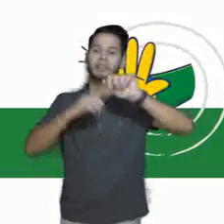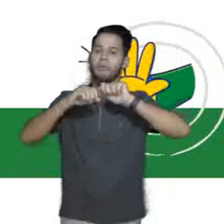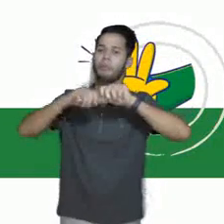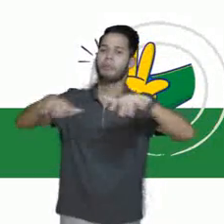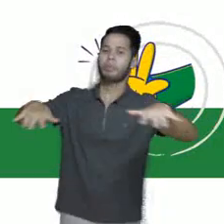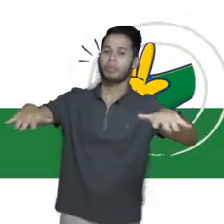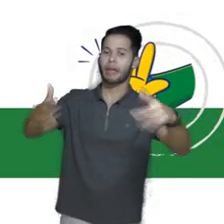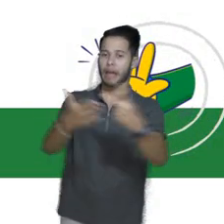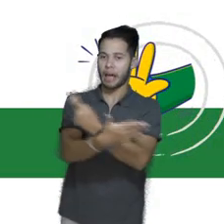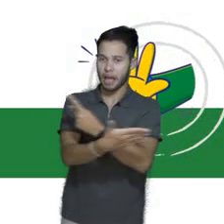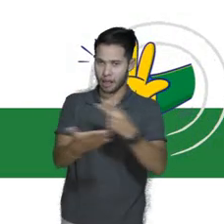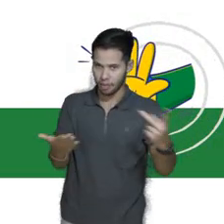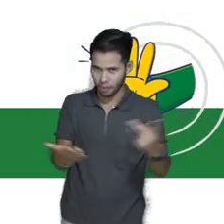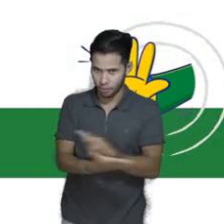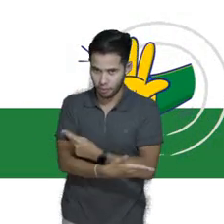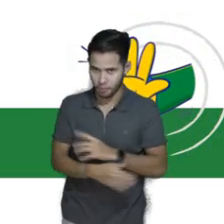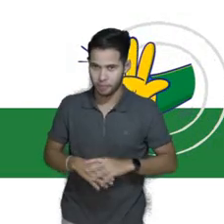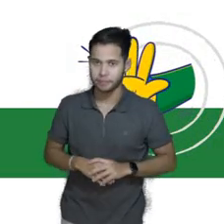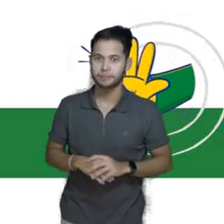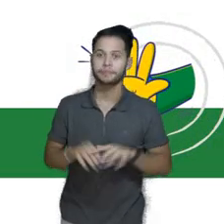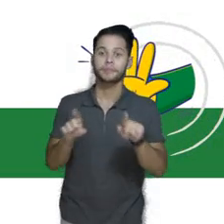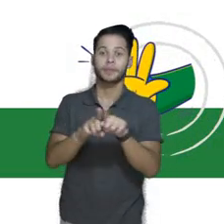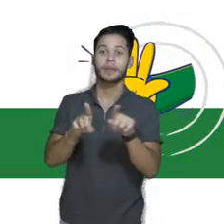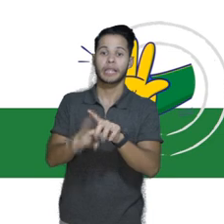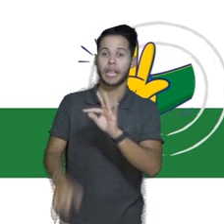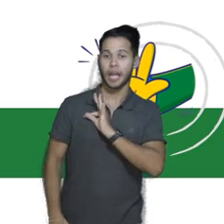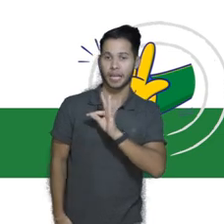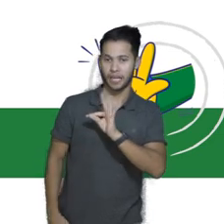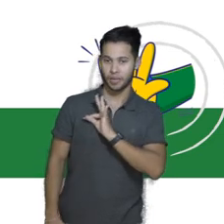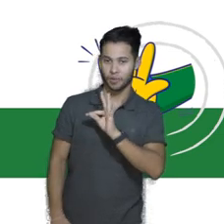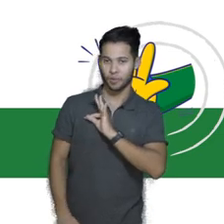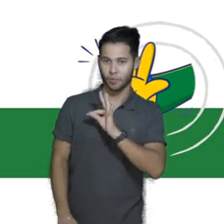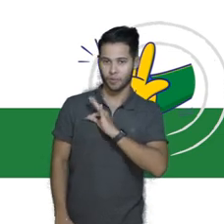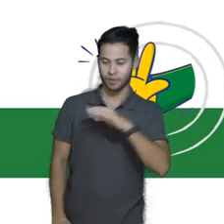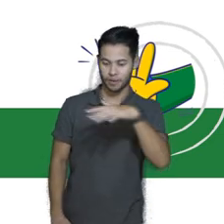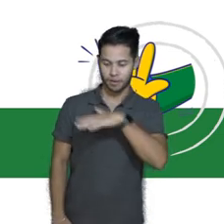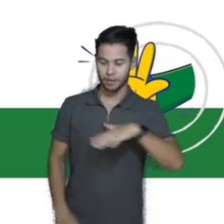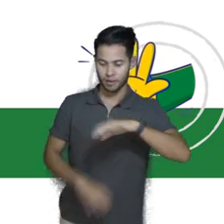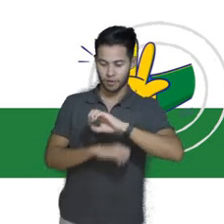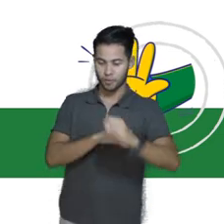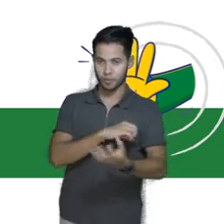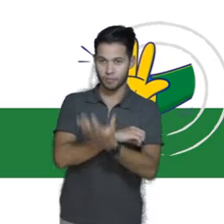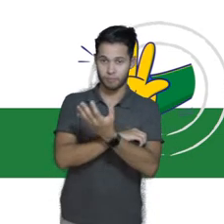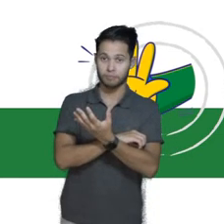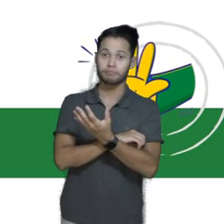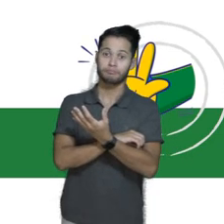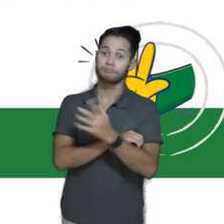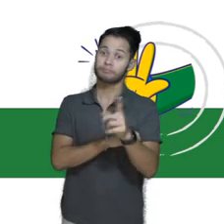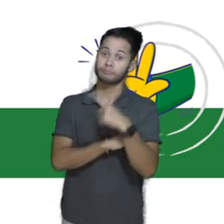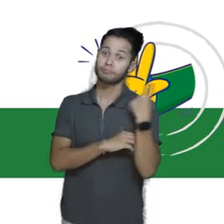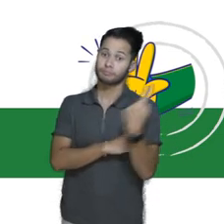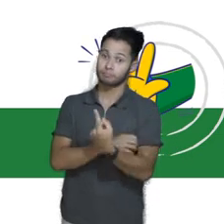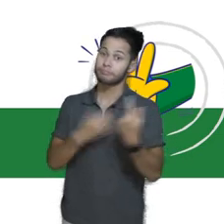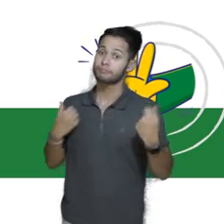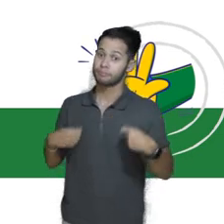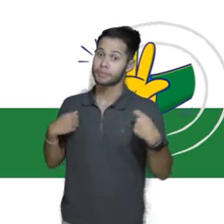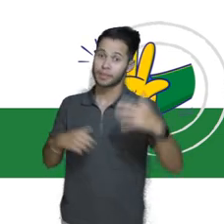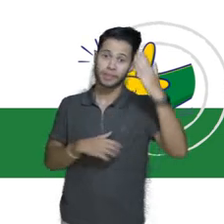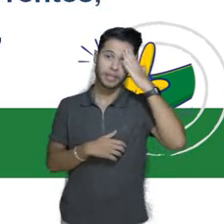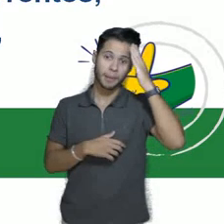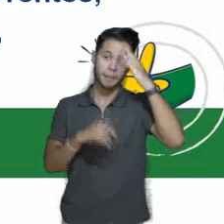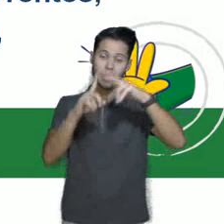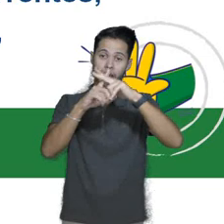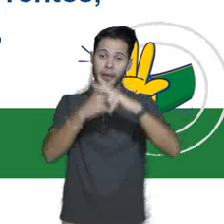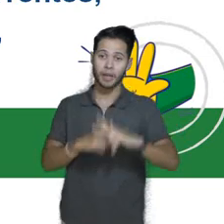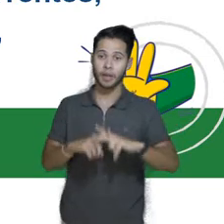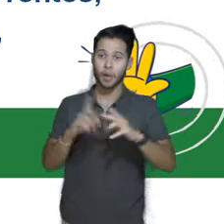mesmo a parte técnica da corrupção porque a gente Às vezes a gente tem que saber qual Quais são os nossos instrumentos é bom a gente saber aonde chegar o